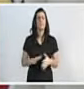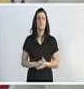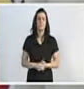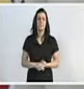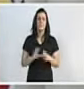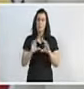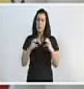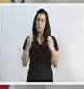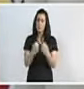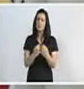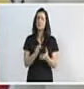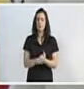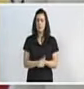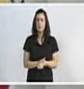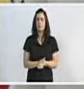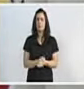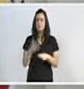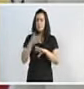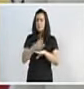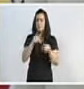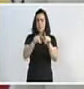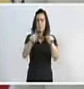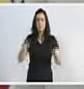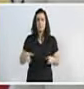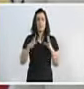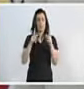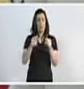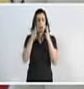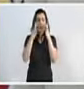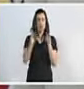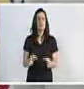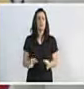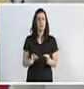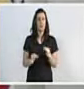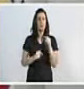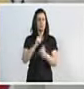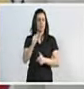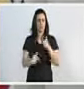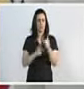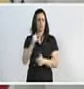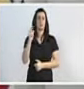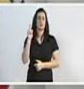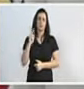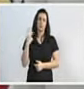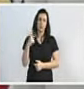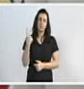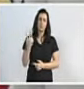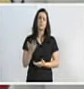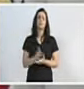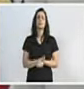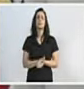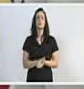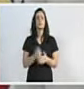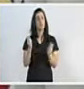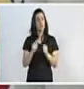a comunidade quando ia no nosso gabinete, né? Dando toda a atenção também ao trabalho do vereador, onde nós podemos com